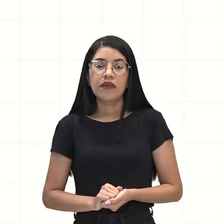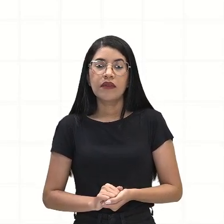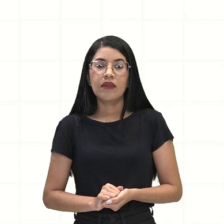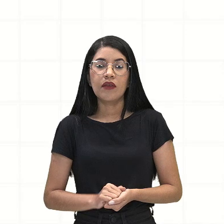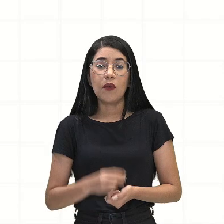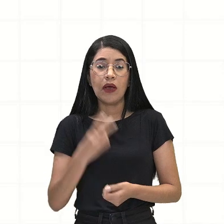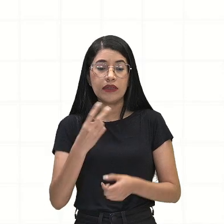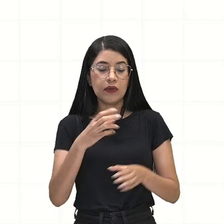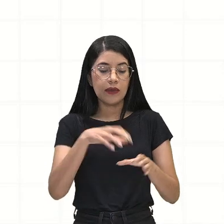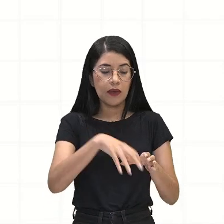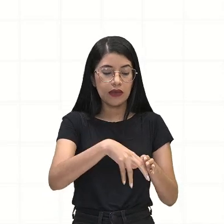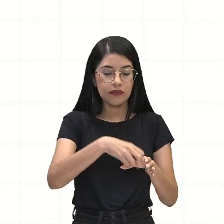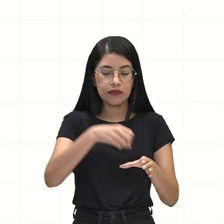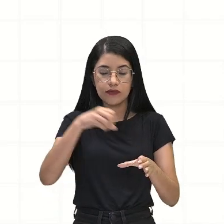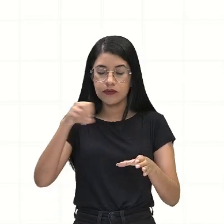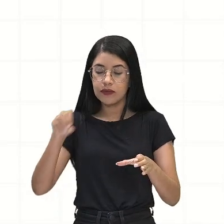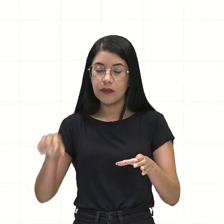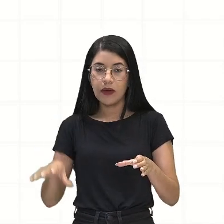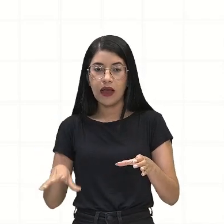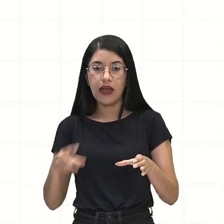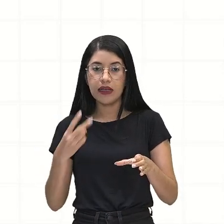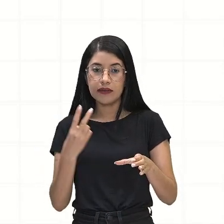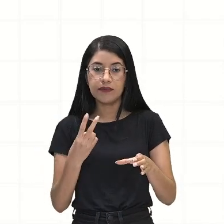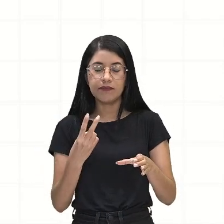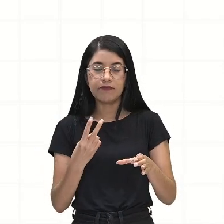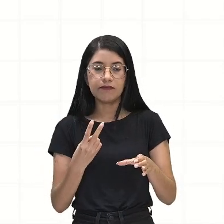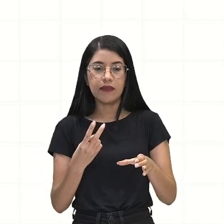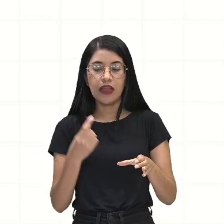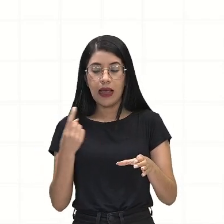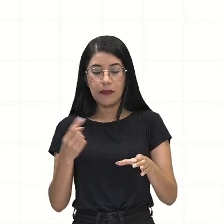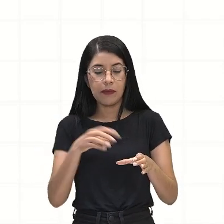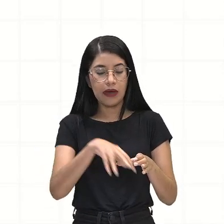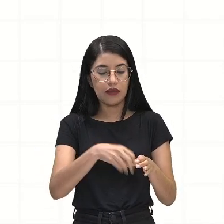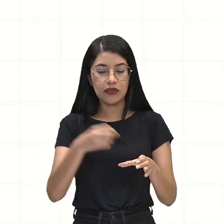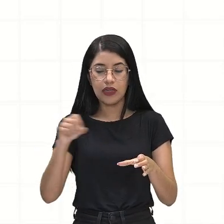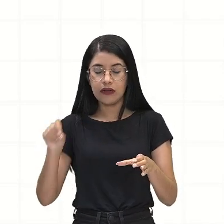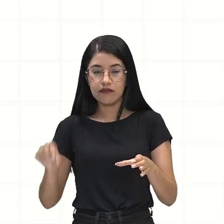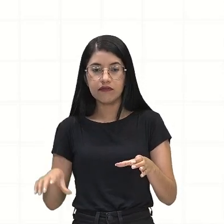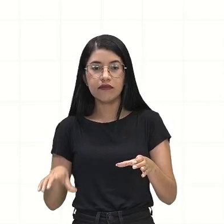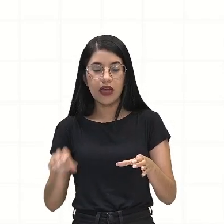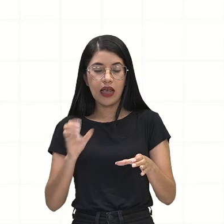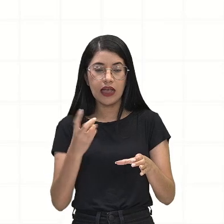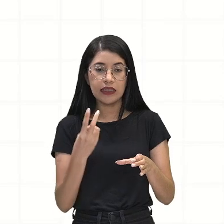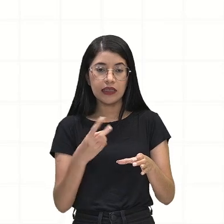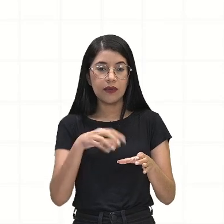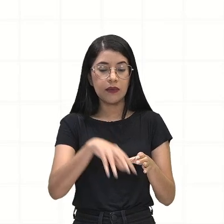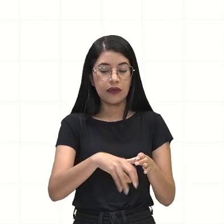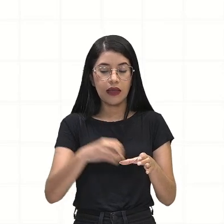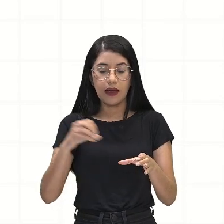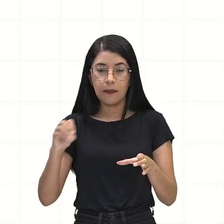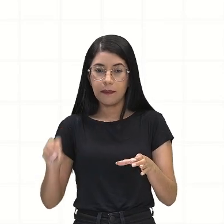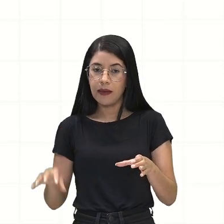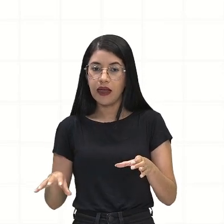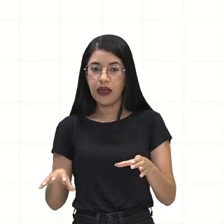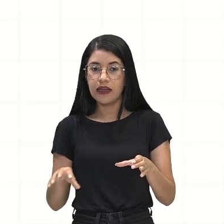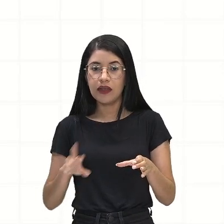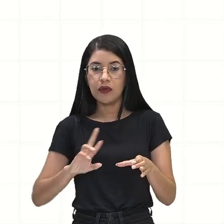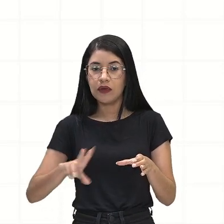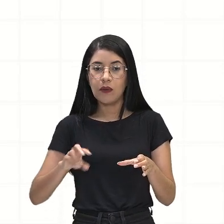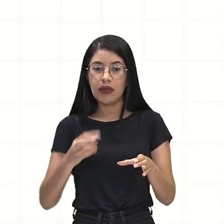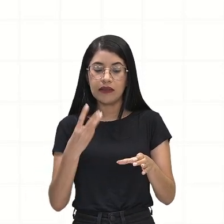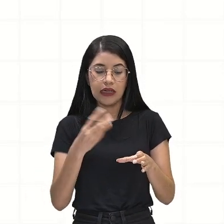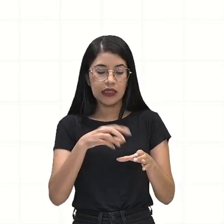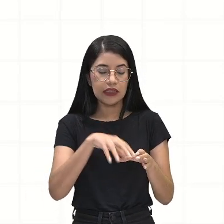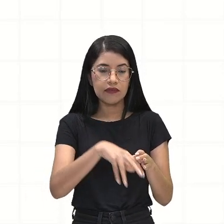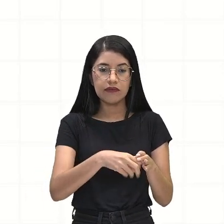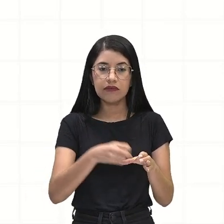bolinha, né, faz de conta que essa bolinha aqui, ela saiu. Então, eu não tenho mais 3 bolinhas vermelhas para